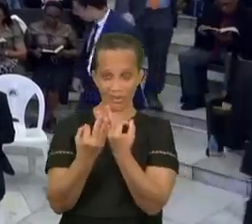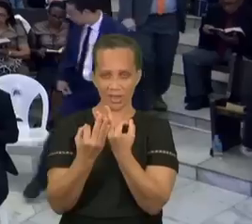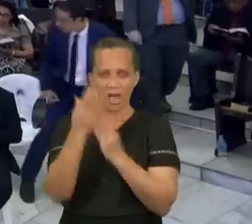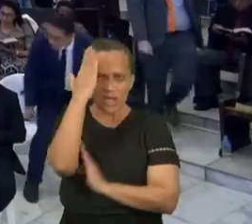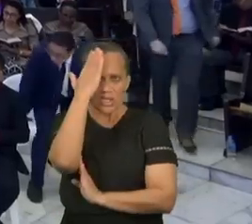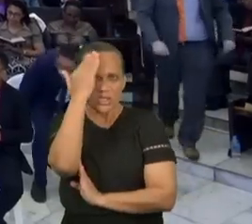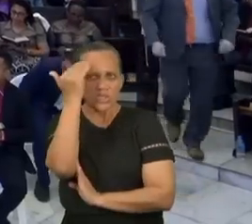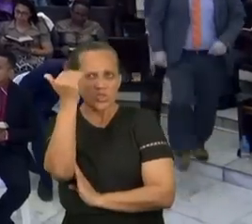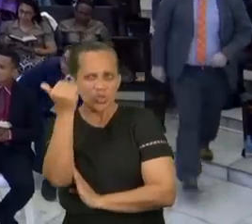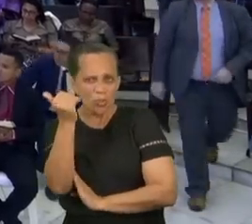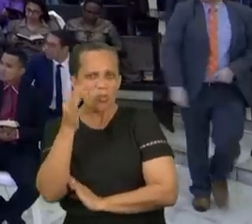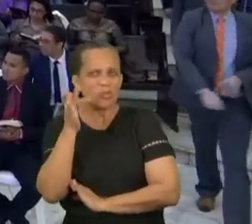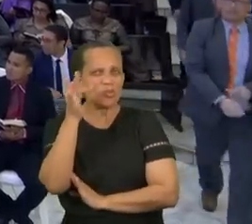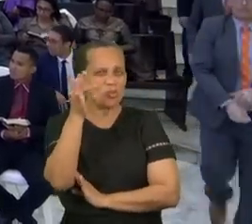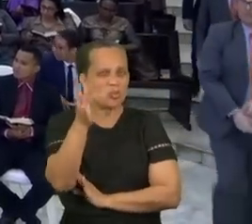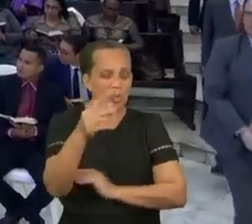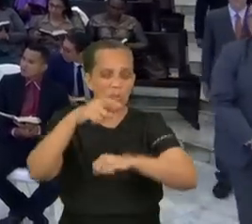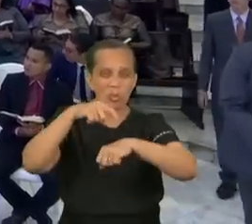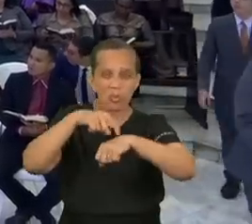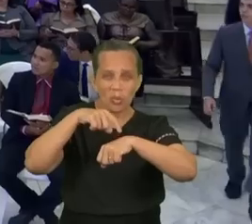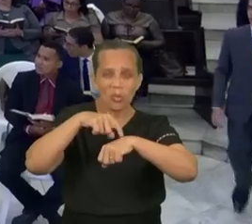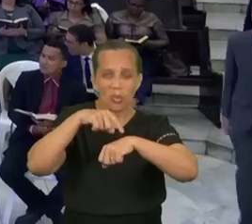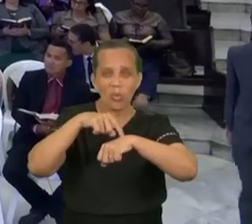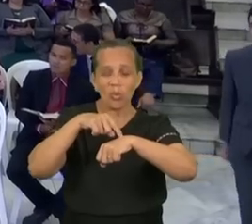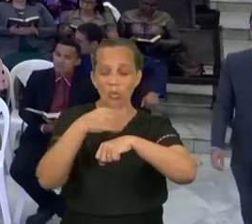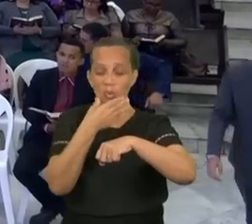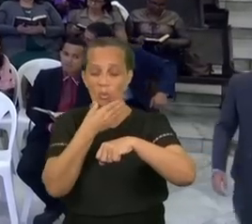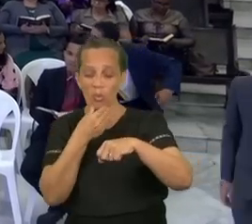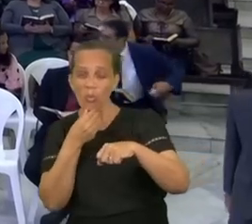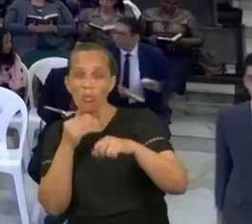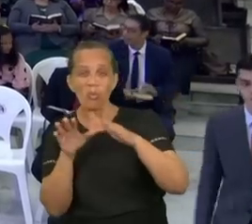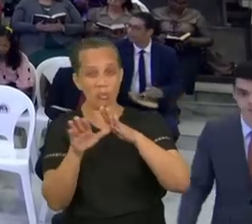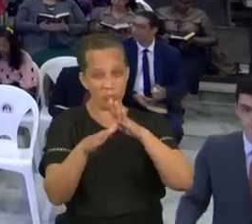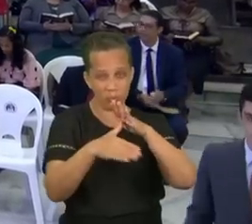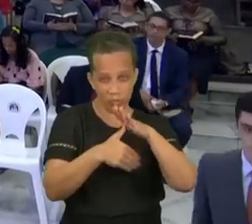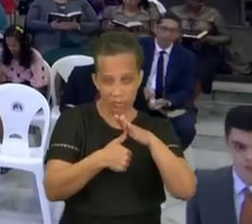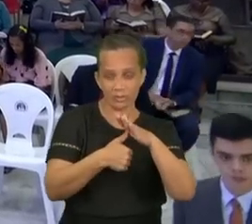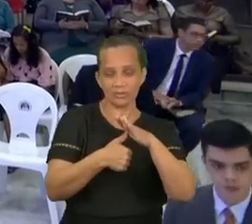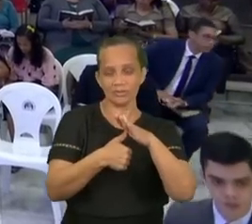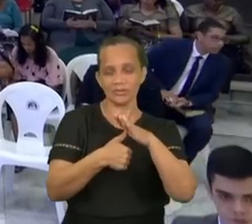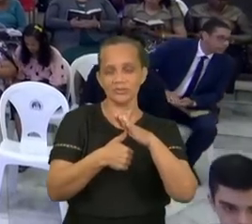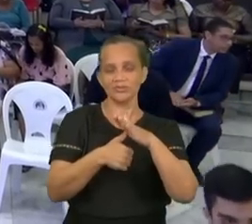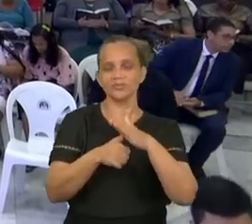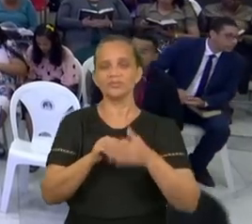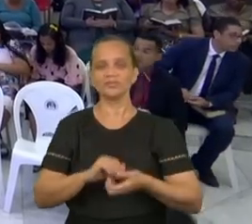soubesse a que horas havia de vir o ladrão